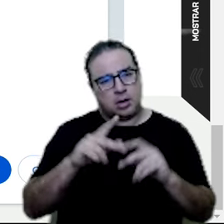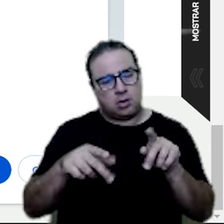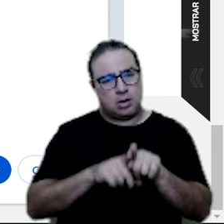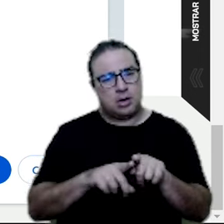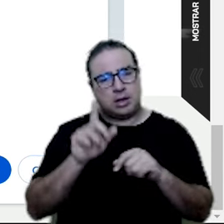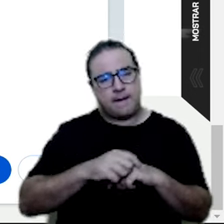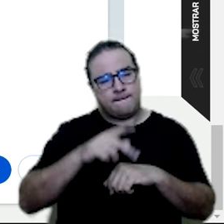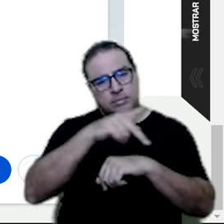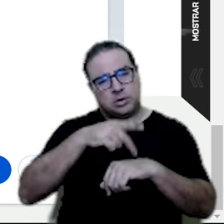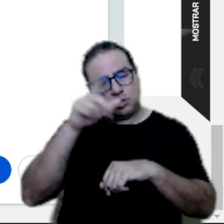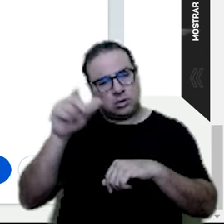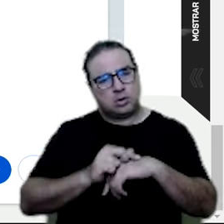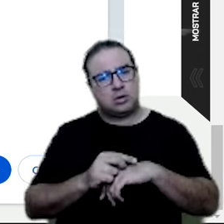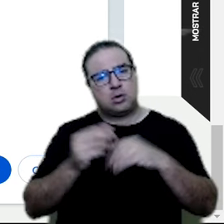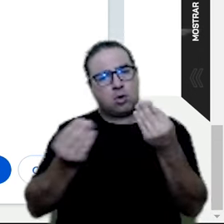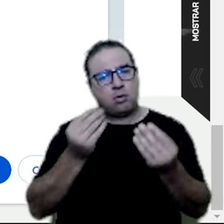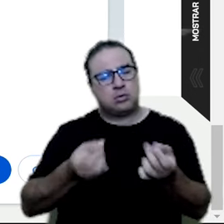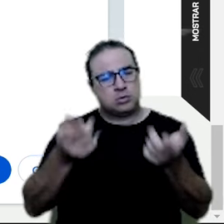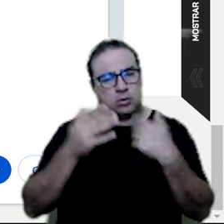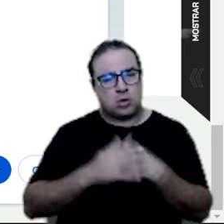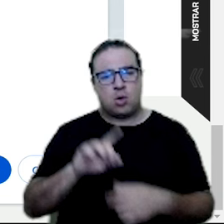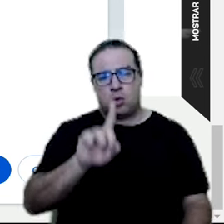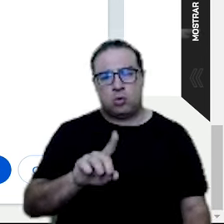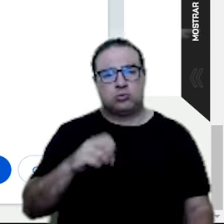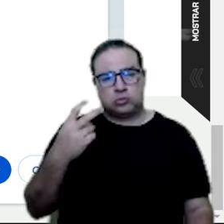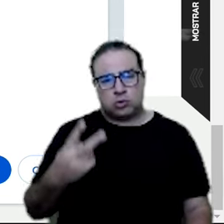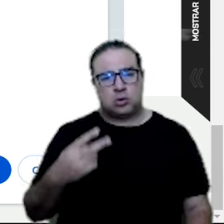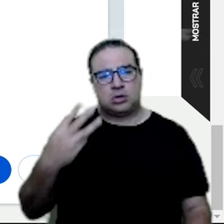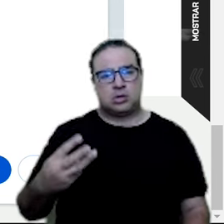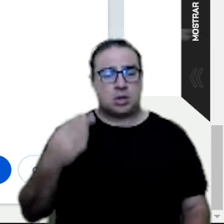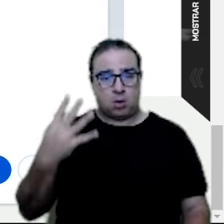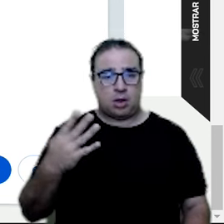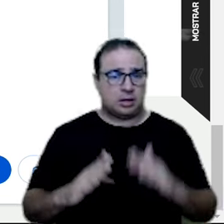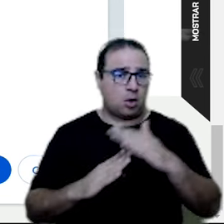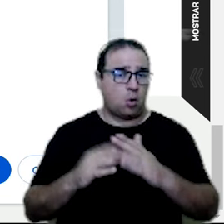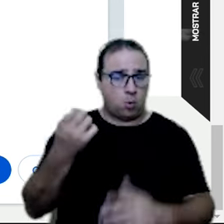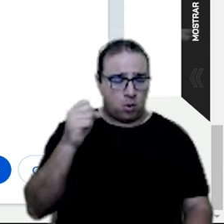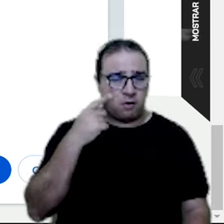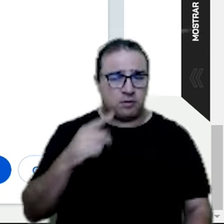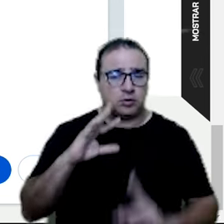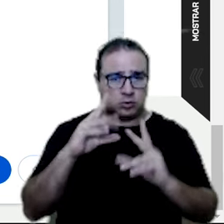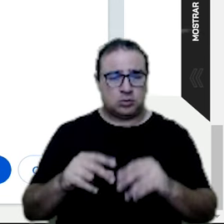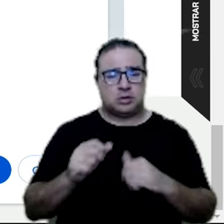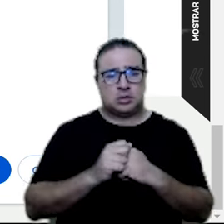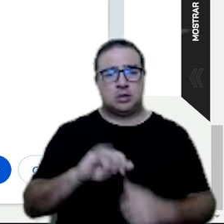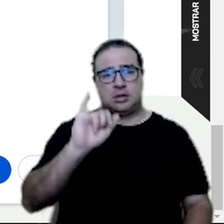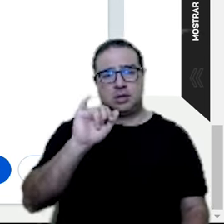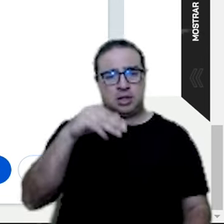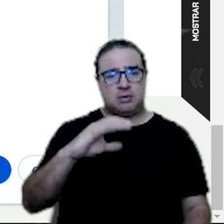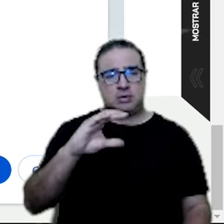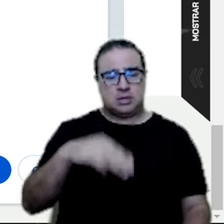frente aqui quando é internacional outras orientações ele vem trazendo 1 2 3 4 até acho que o oito né Vai lá na parte do